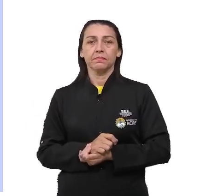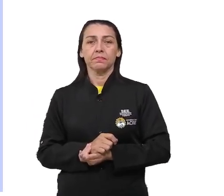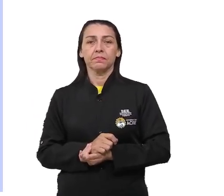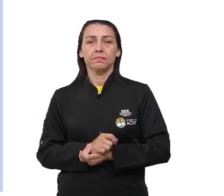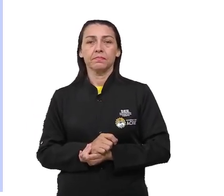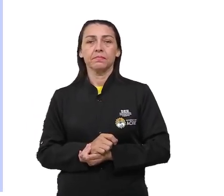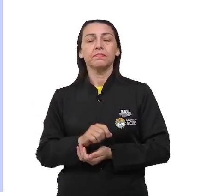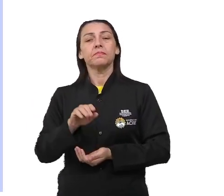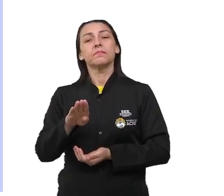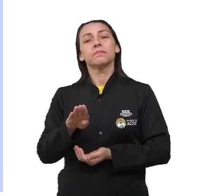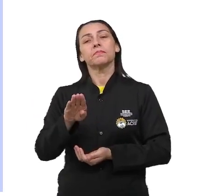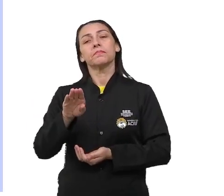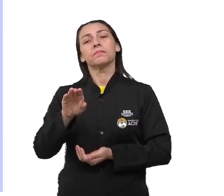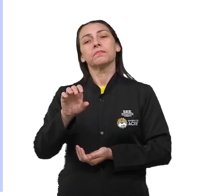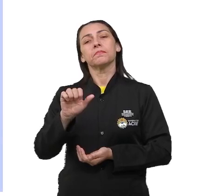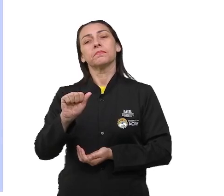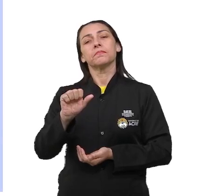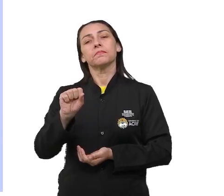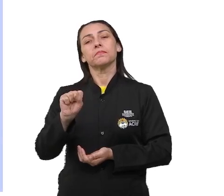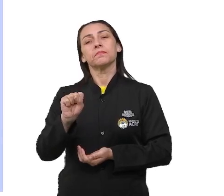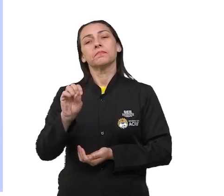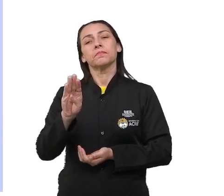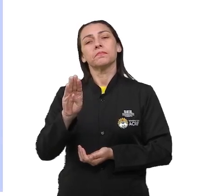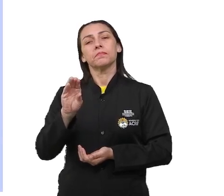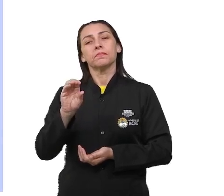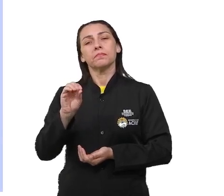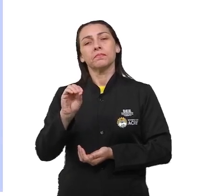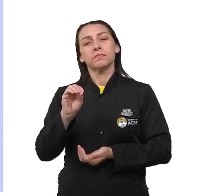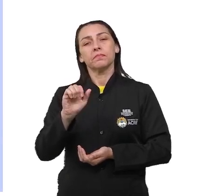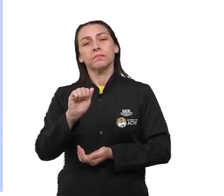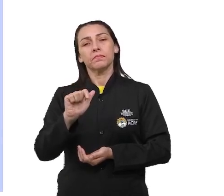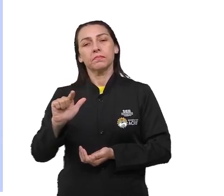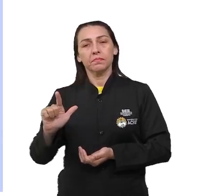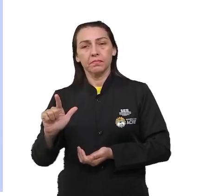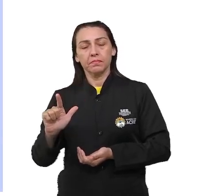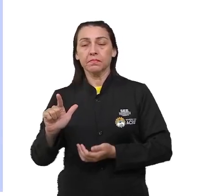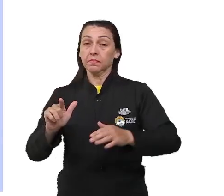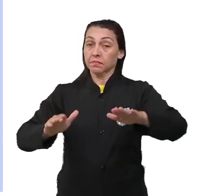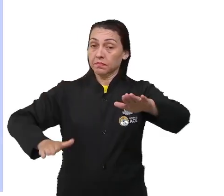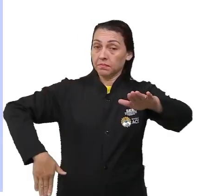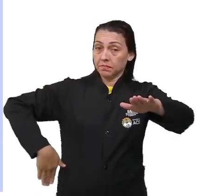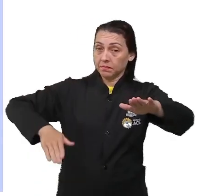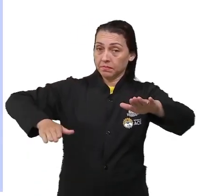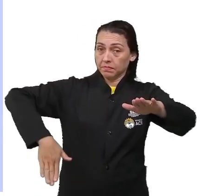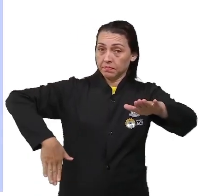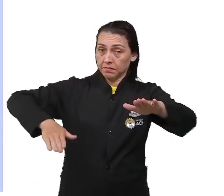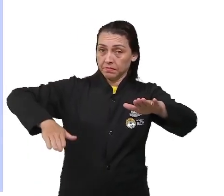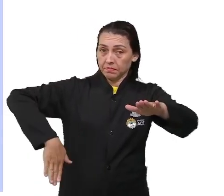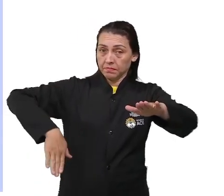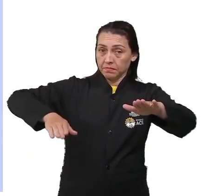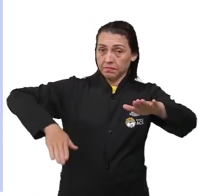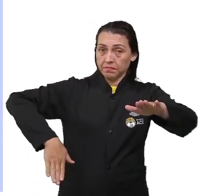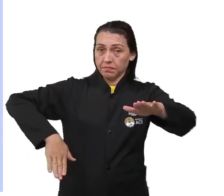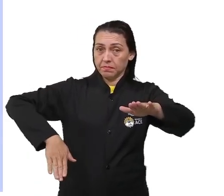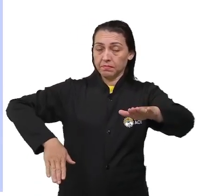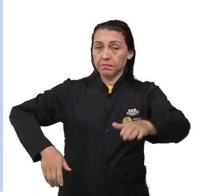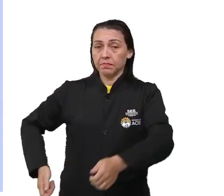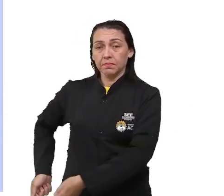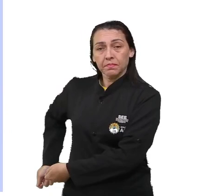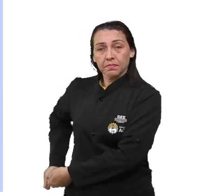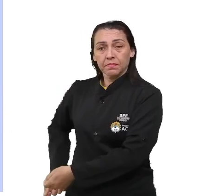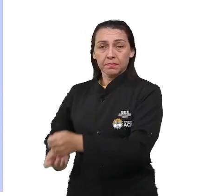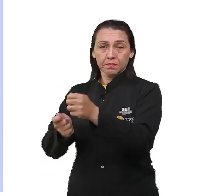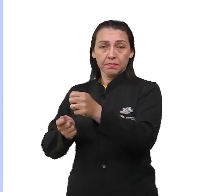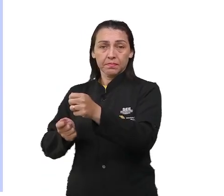Baseball, que é o beisebol, enfim. Swimming, que é a natação. O golfe.